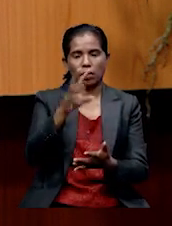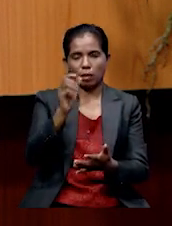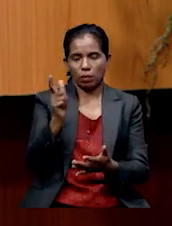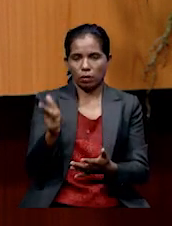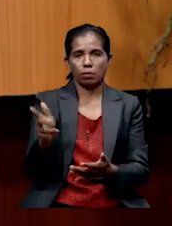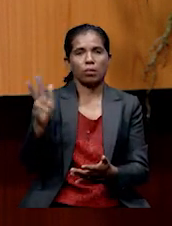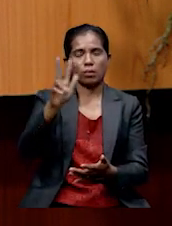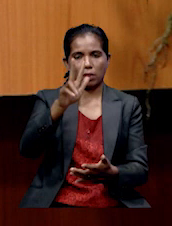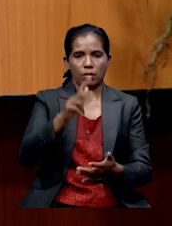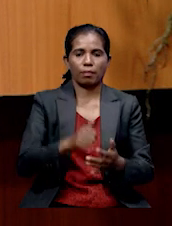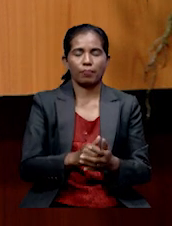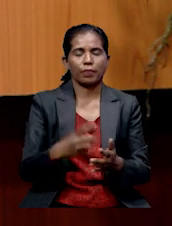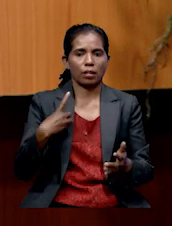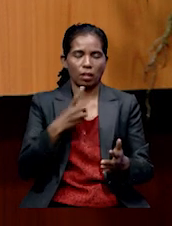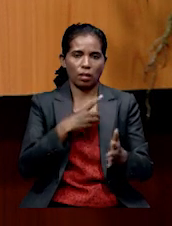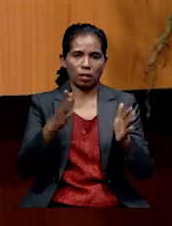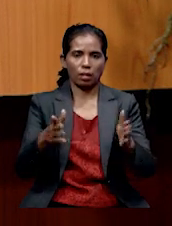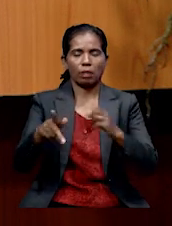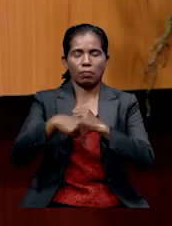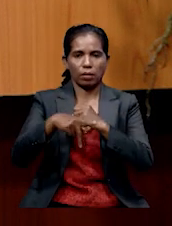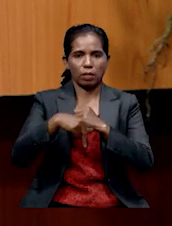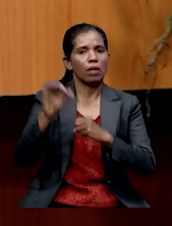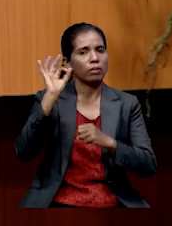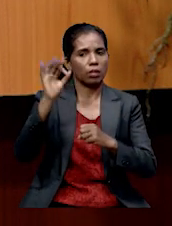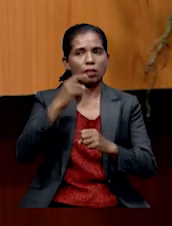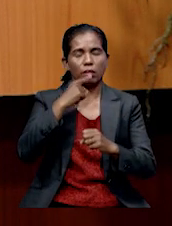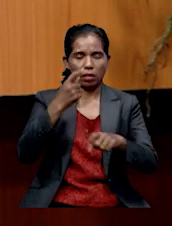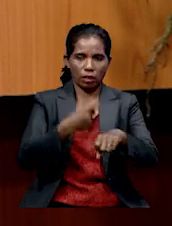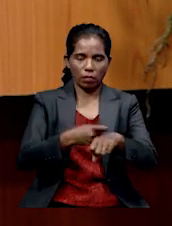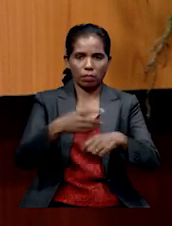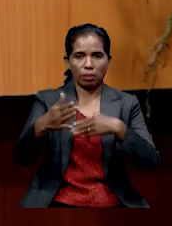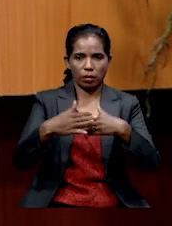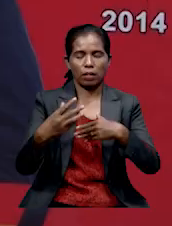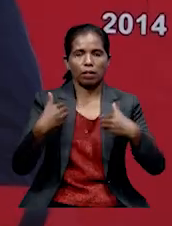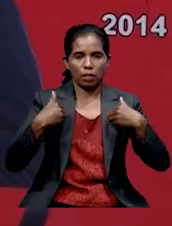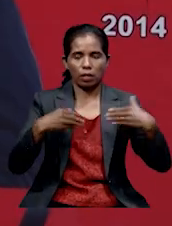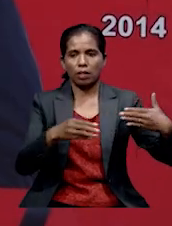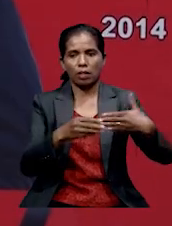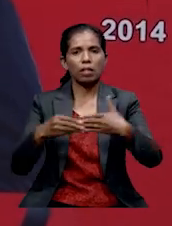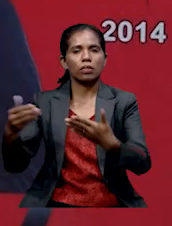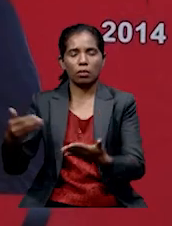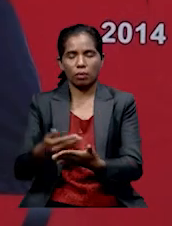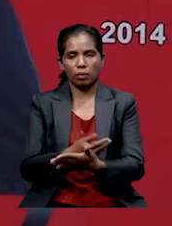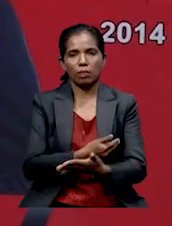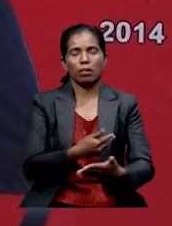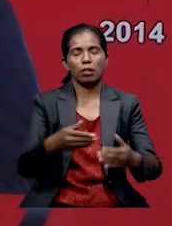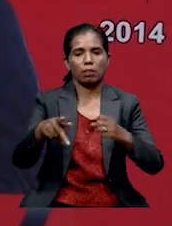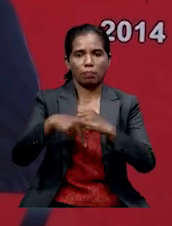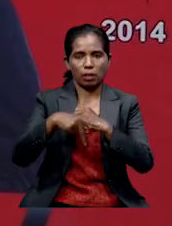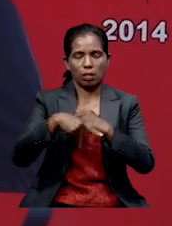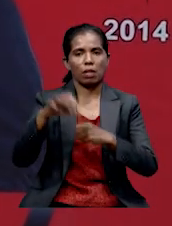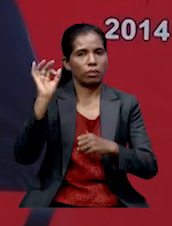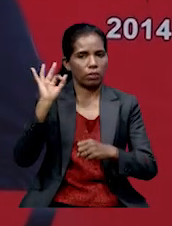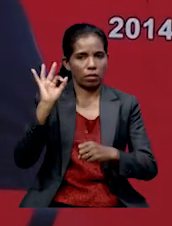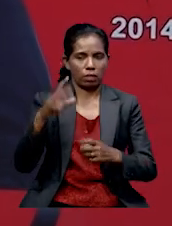2023. Atual deputado bancada Fretilin Nemo Satutan tempo to ona atu iha liderança fon lidera partido Fretilin. To